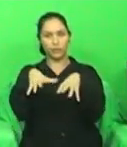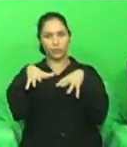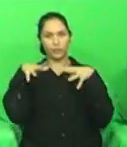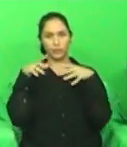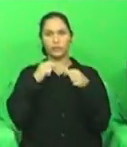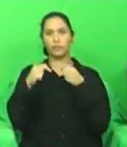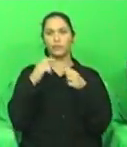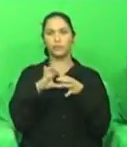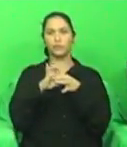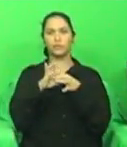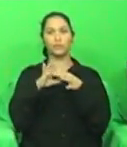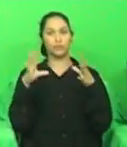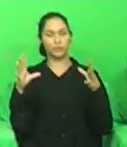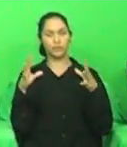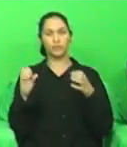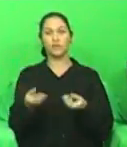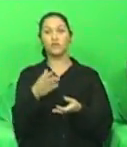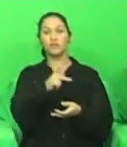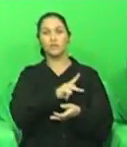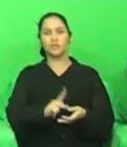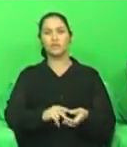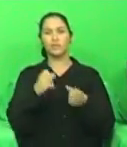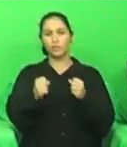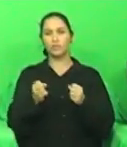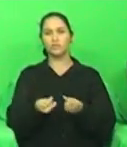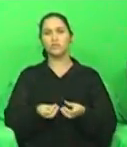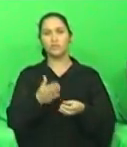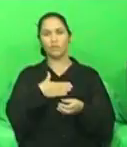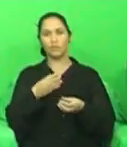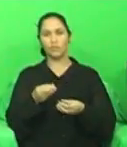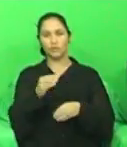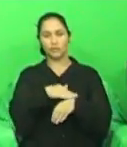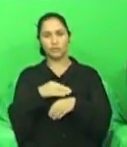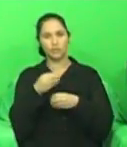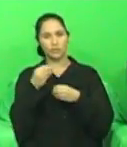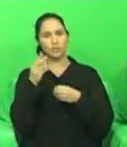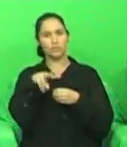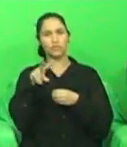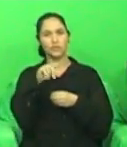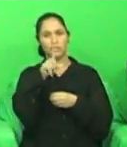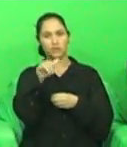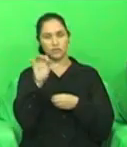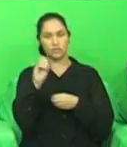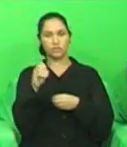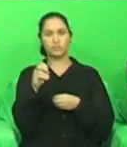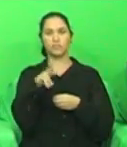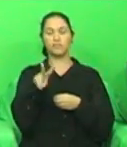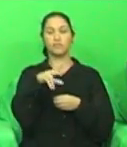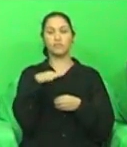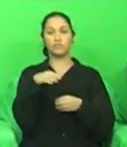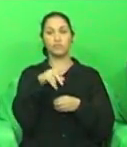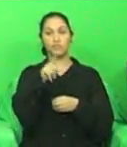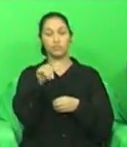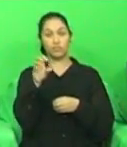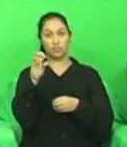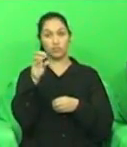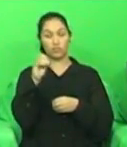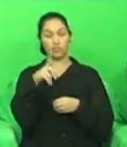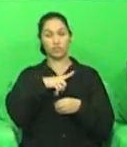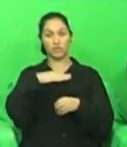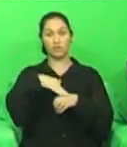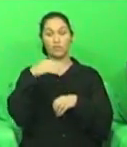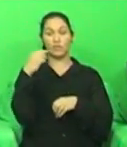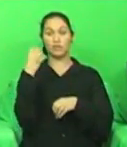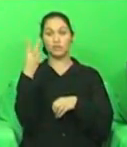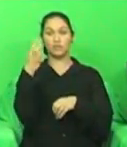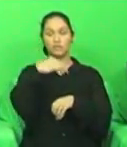seu presidente o presidente pode ter o meu tempo provedor sangue vereador 0 você mesmo responde mais dois minutos é irreal